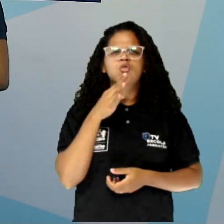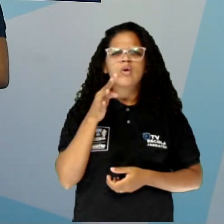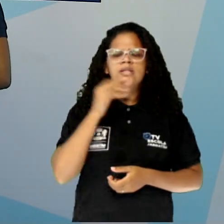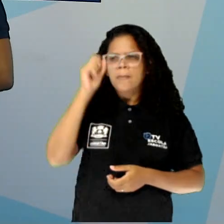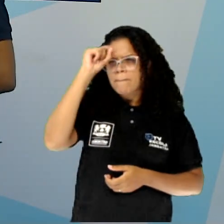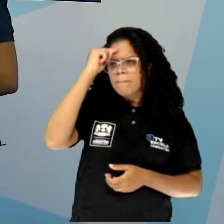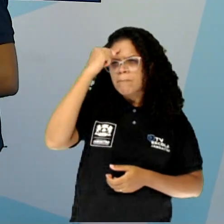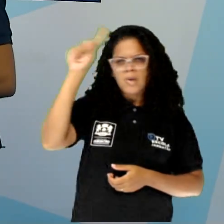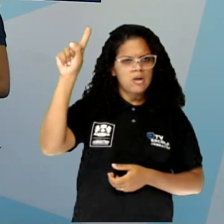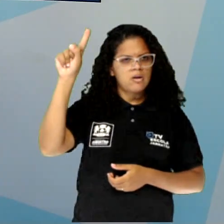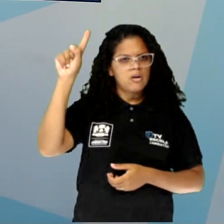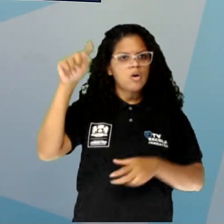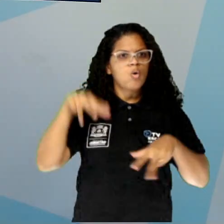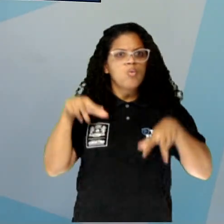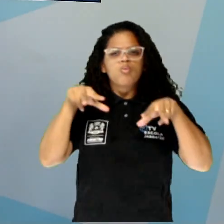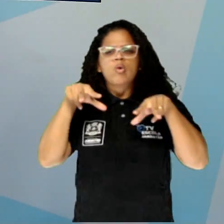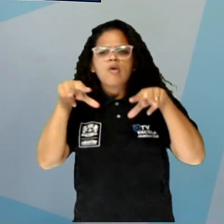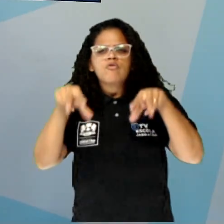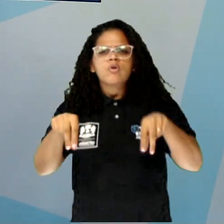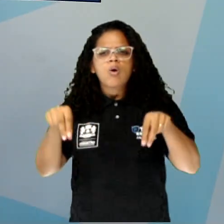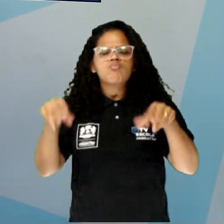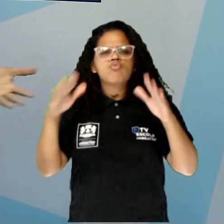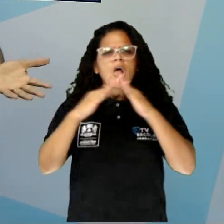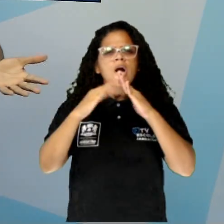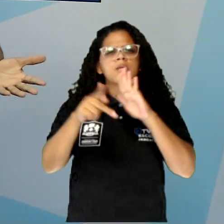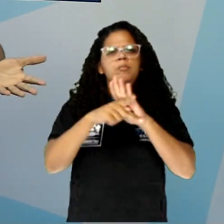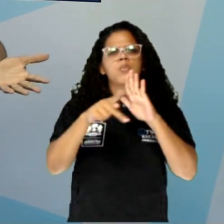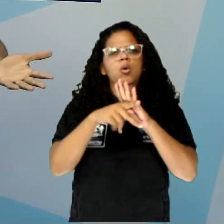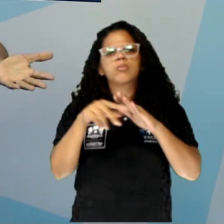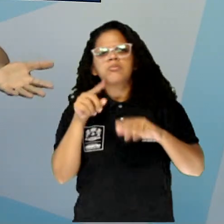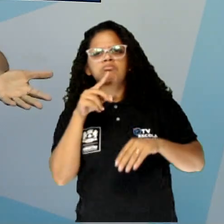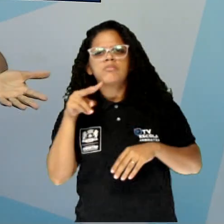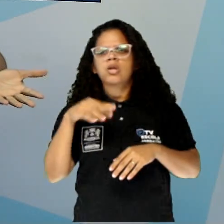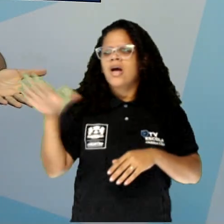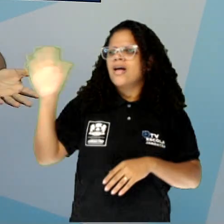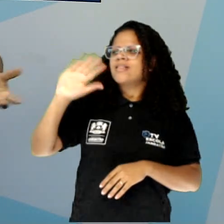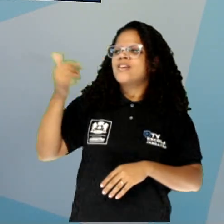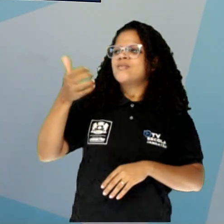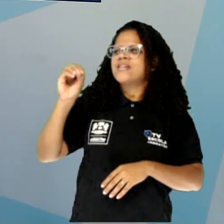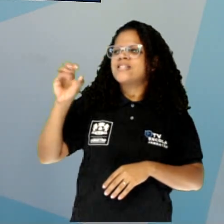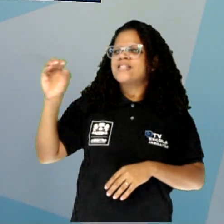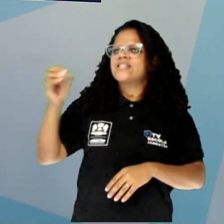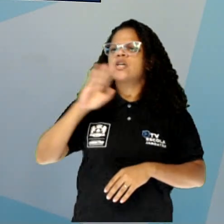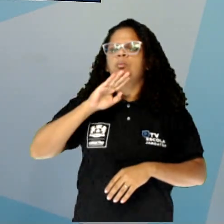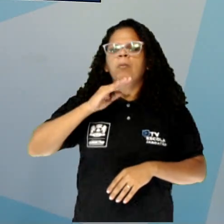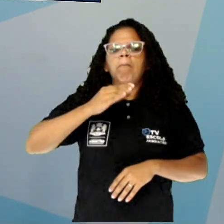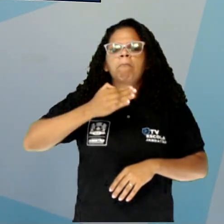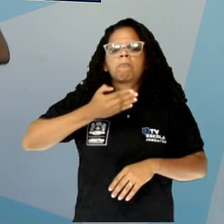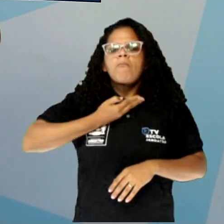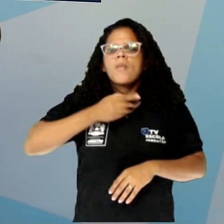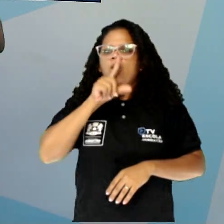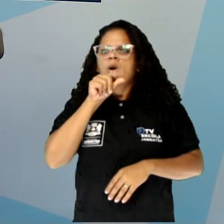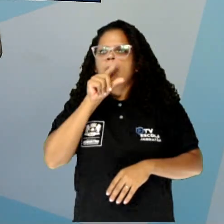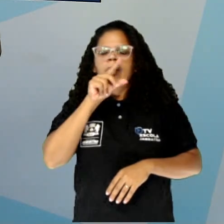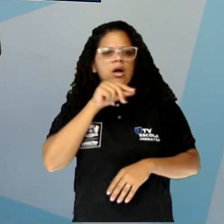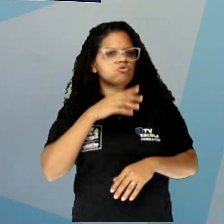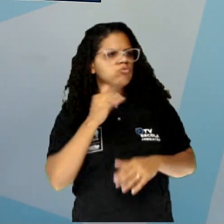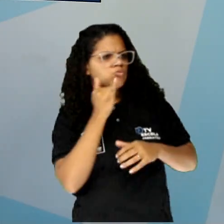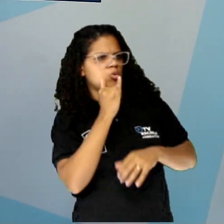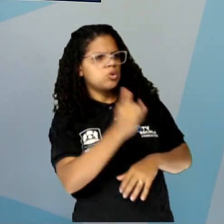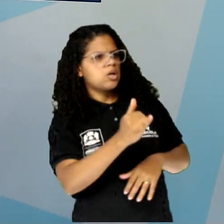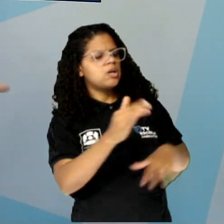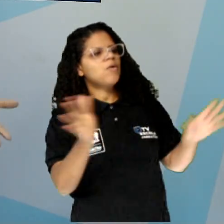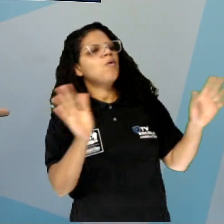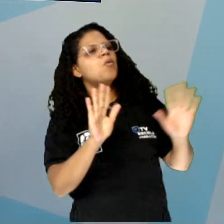O gavião chega ao pombal e diz: adeus, minhas 100 pombas. As pombas responderam em coro: